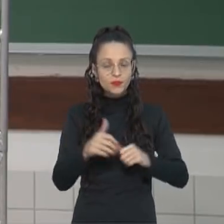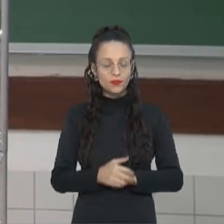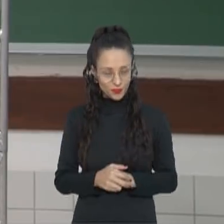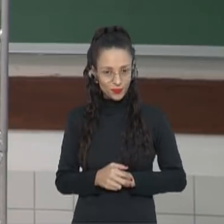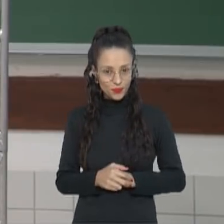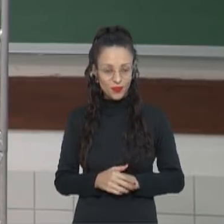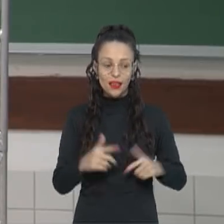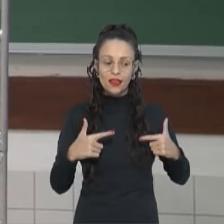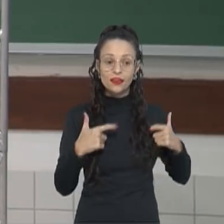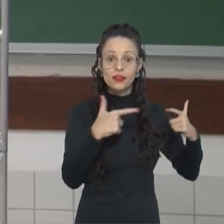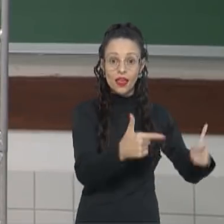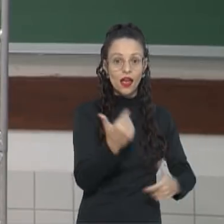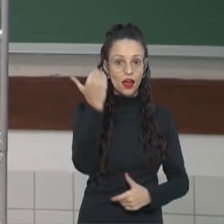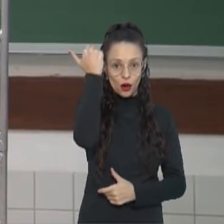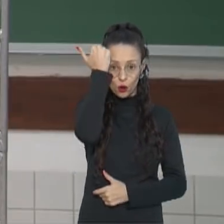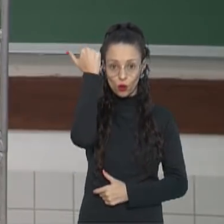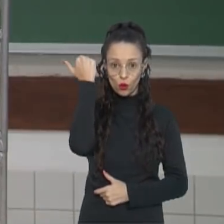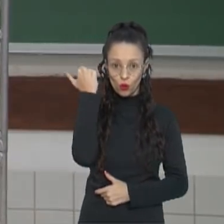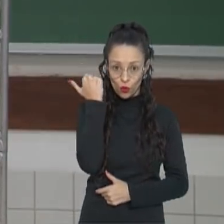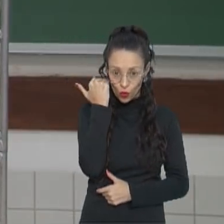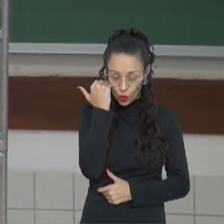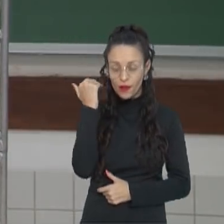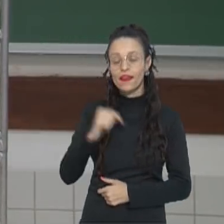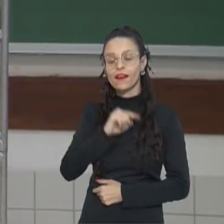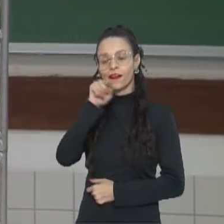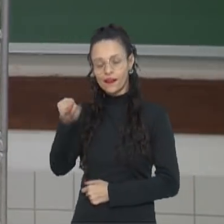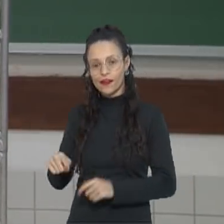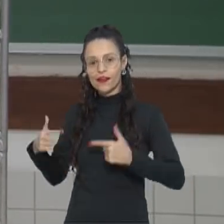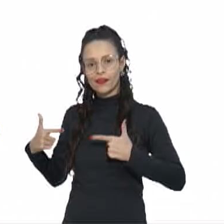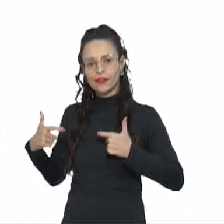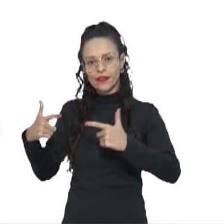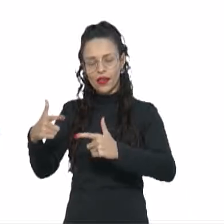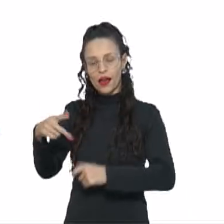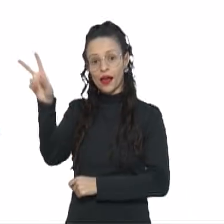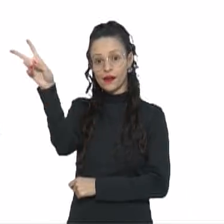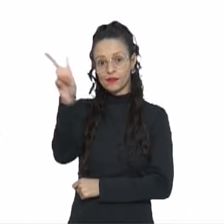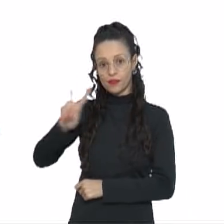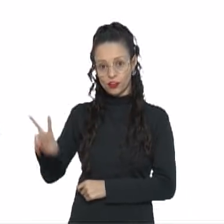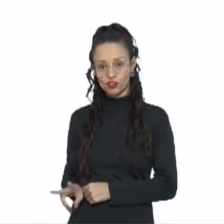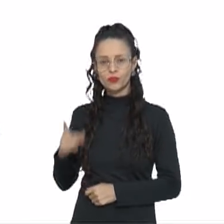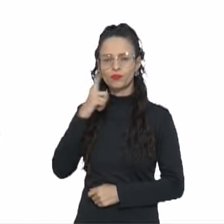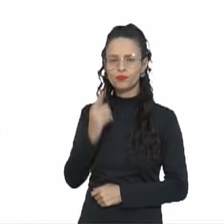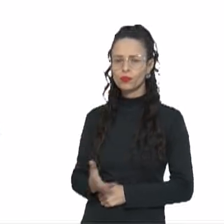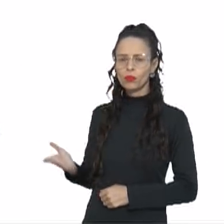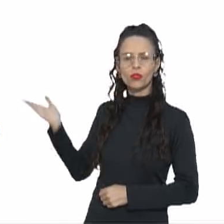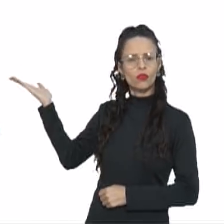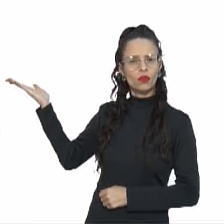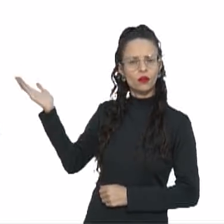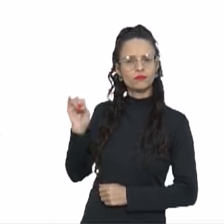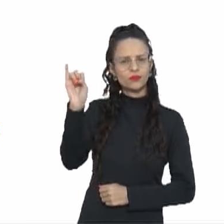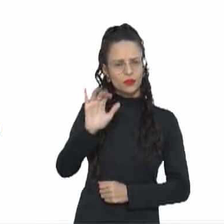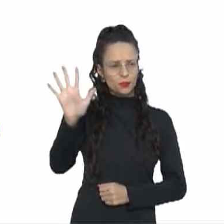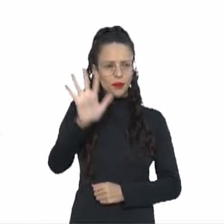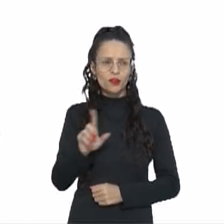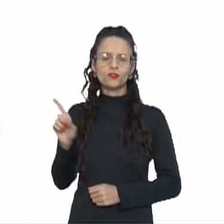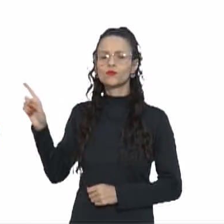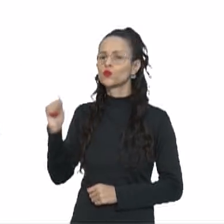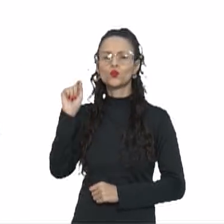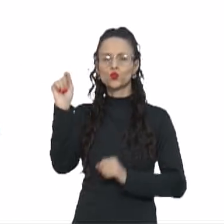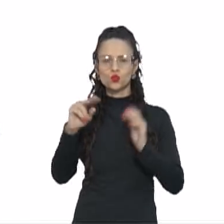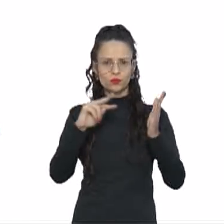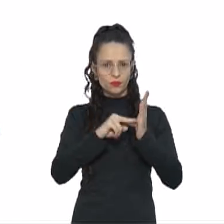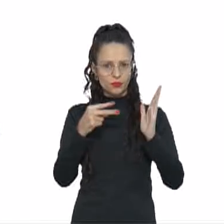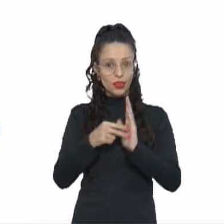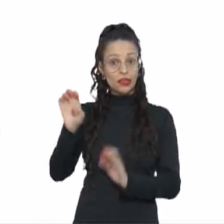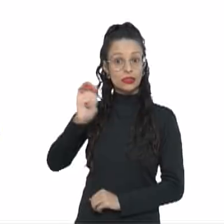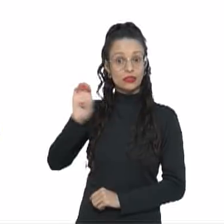Coreia, Guerra do Vietnã. Essa imagem à sua esquerda, você sabe o que ela simboliza? Essa